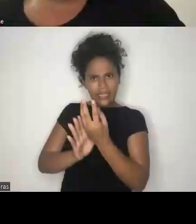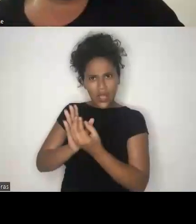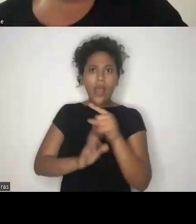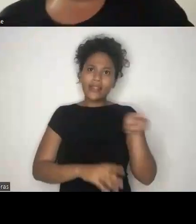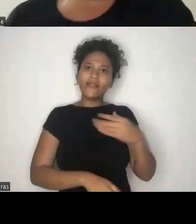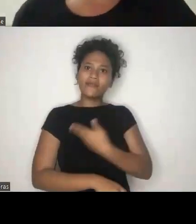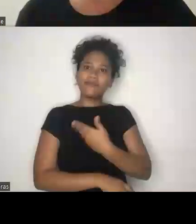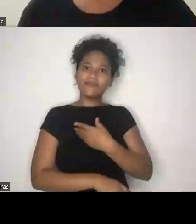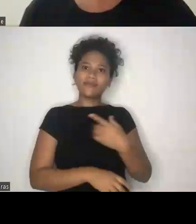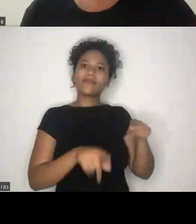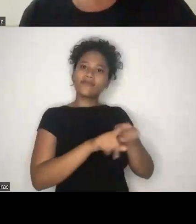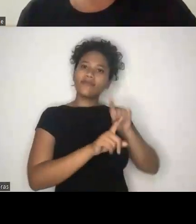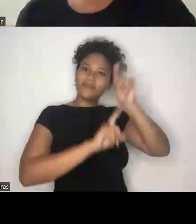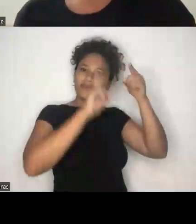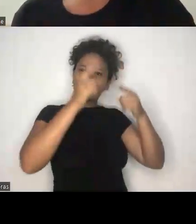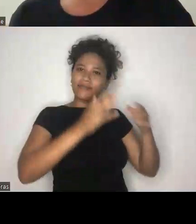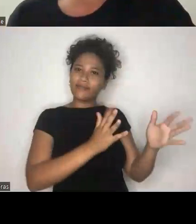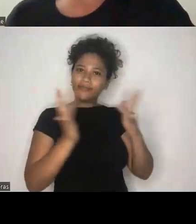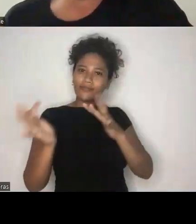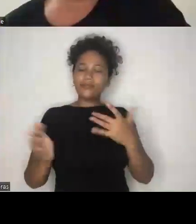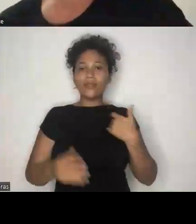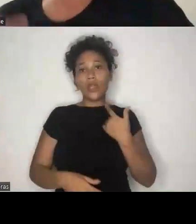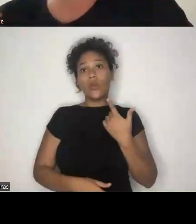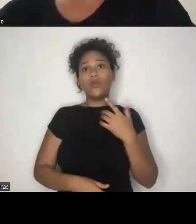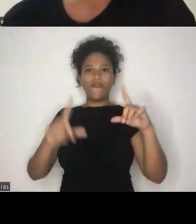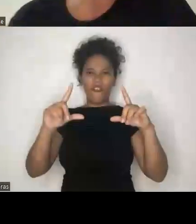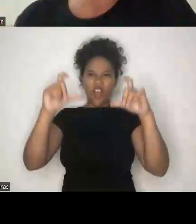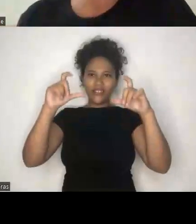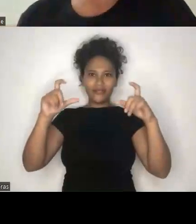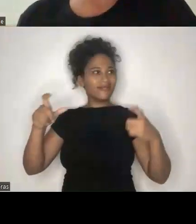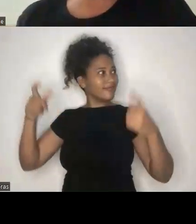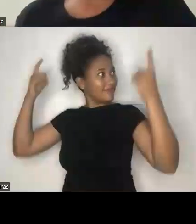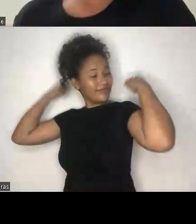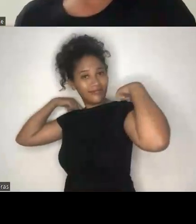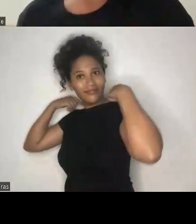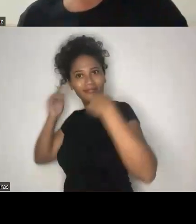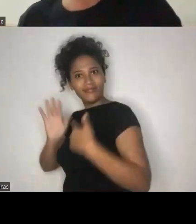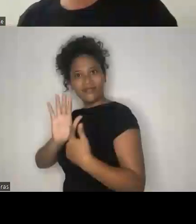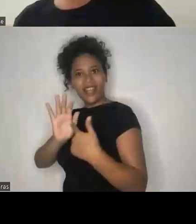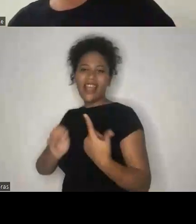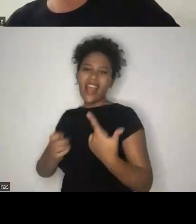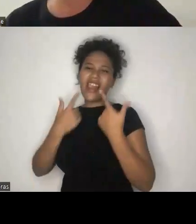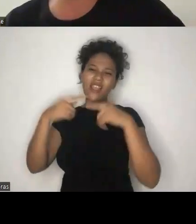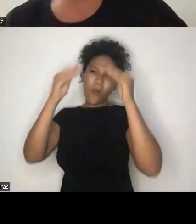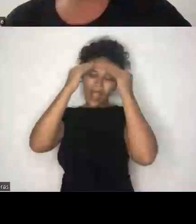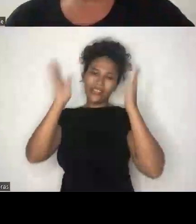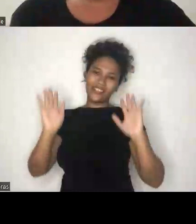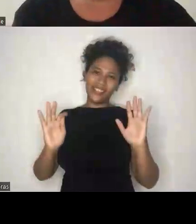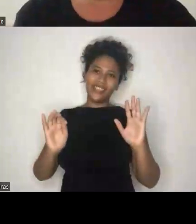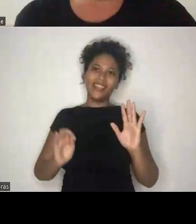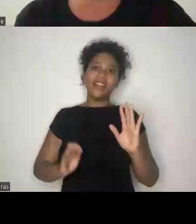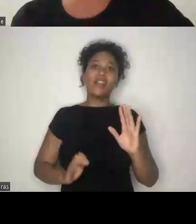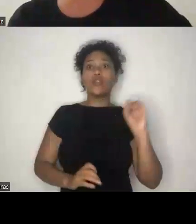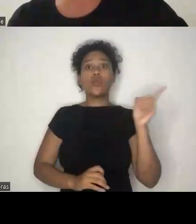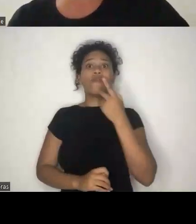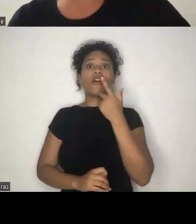co-criadores nesse processo eu resolvi tirar essa foto tirar uma a linguagem né é todo mundo falou que ia